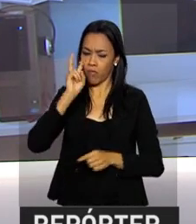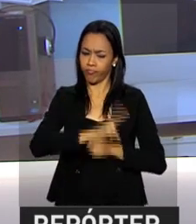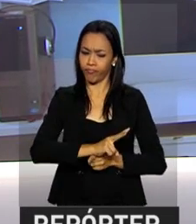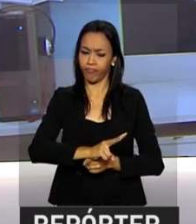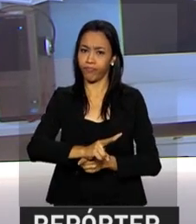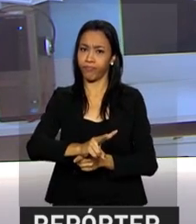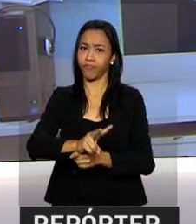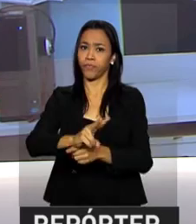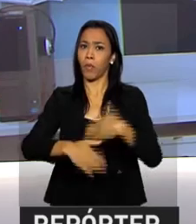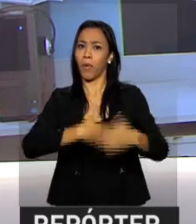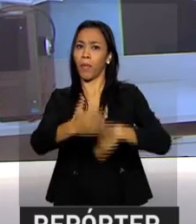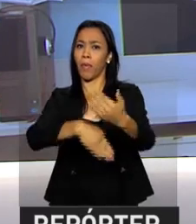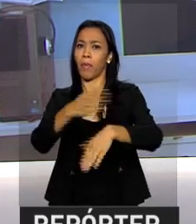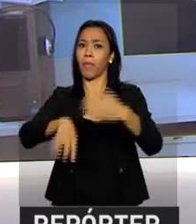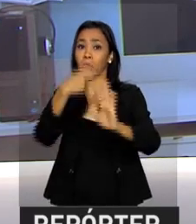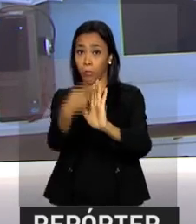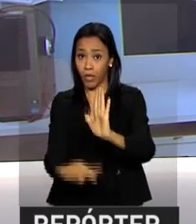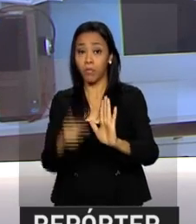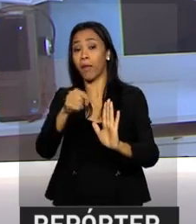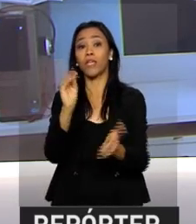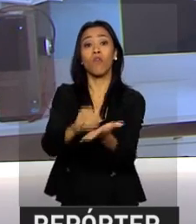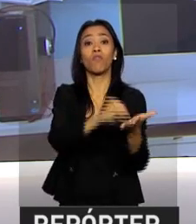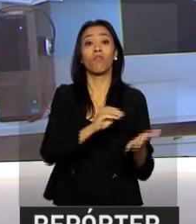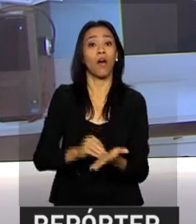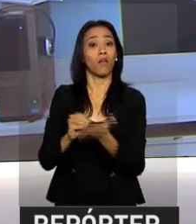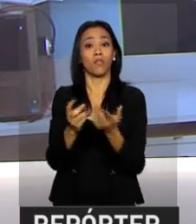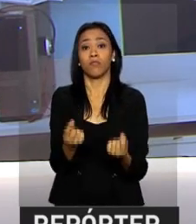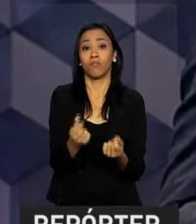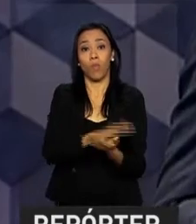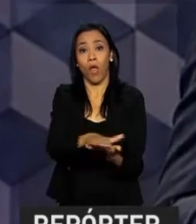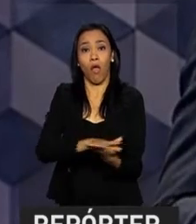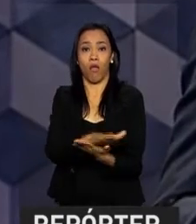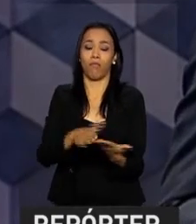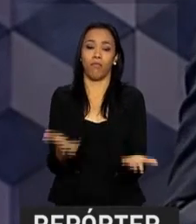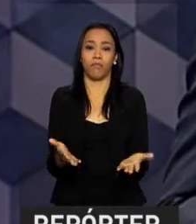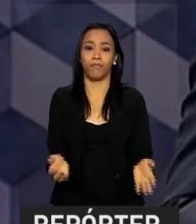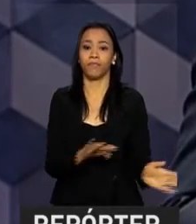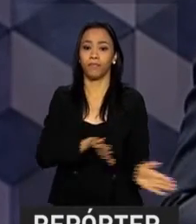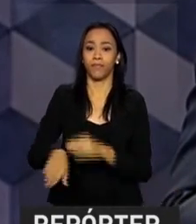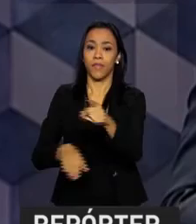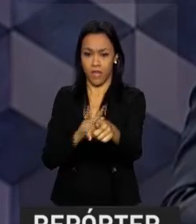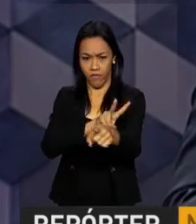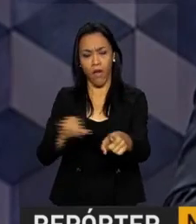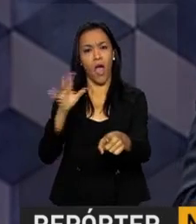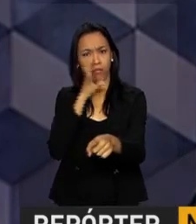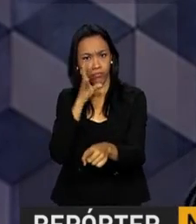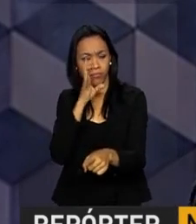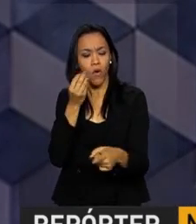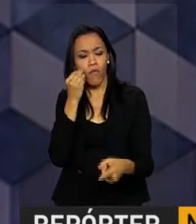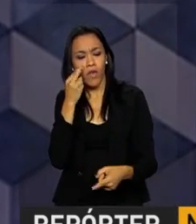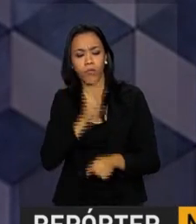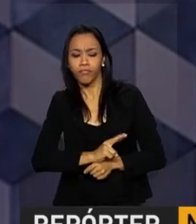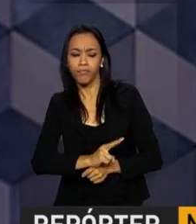Plano Safra para que não faltem recursos para a produção. Nós vamos acompanhar a execução do Plano Safra e,